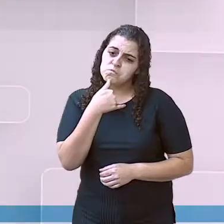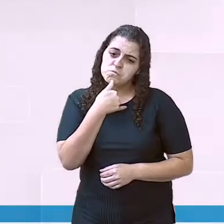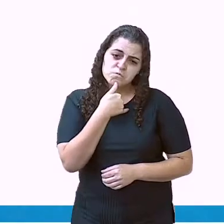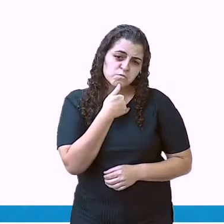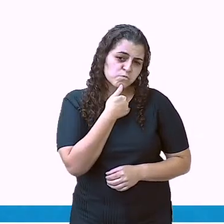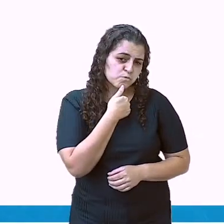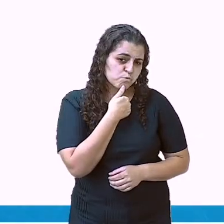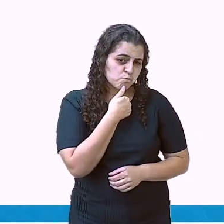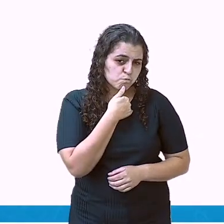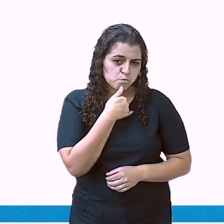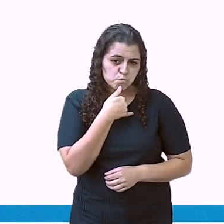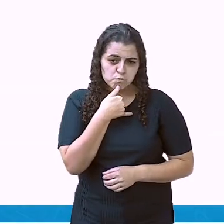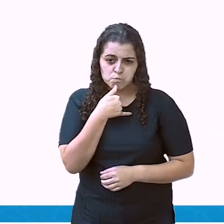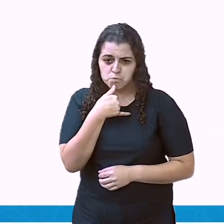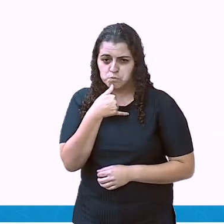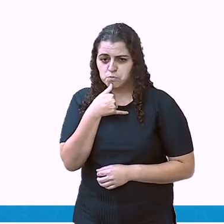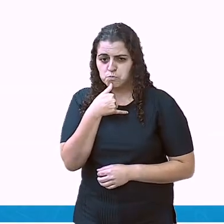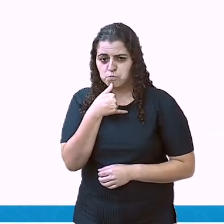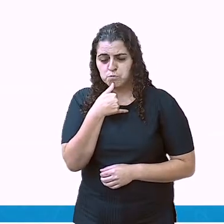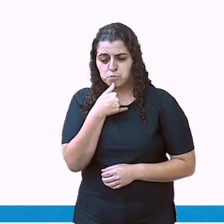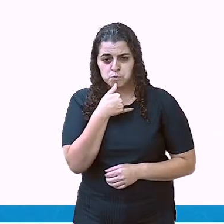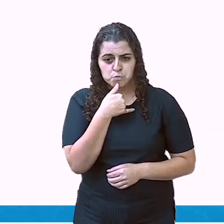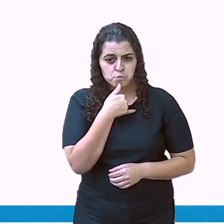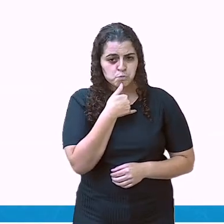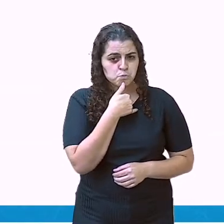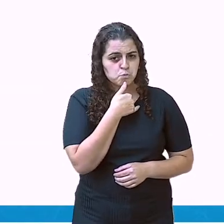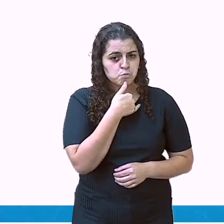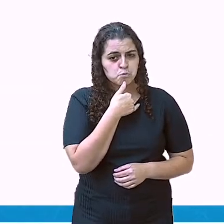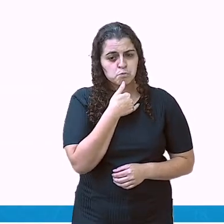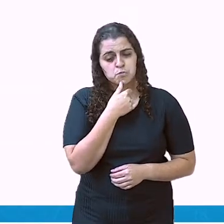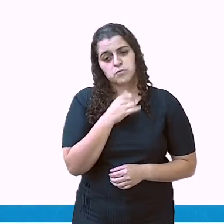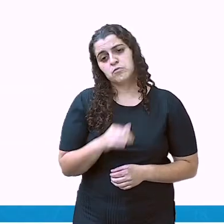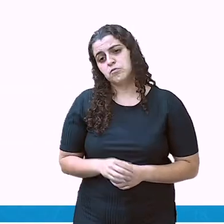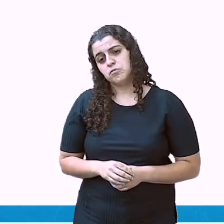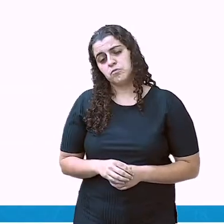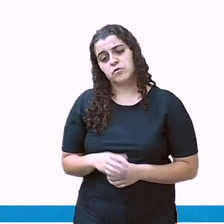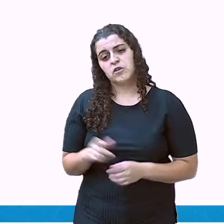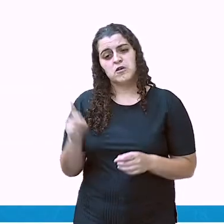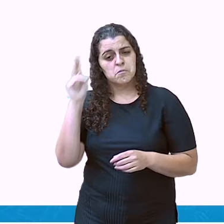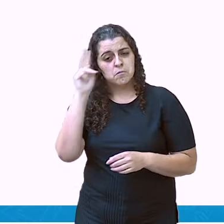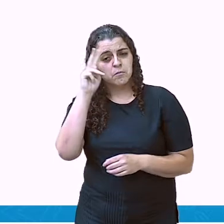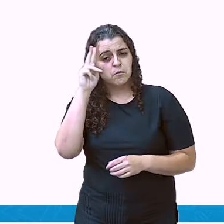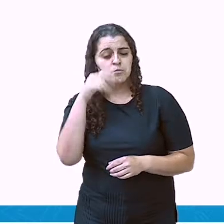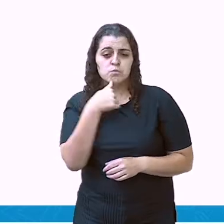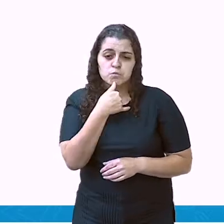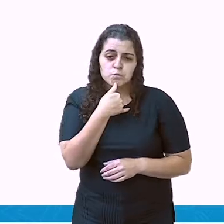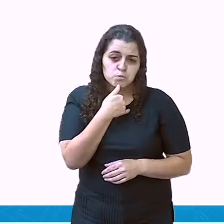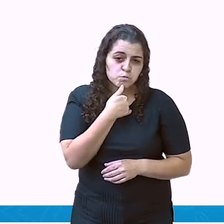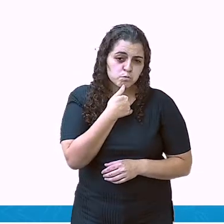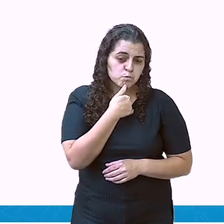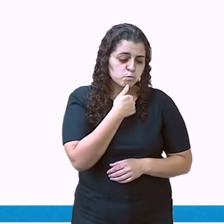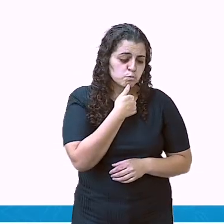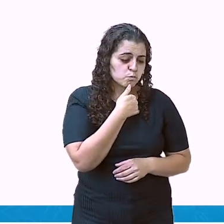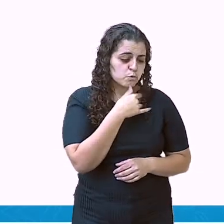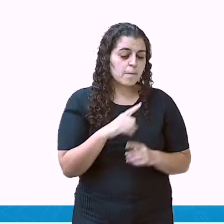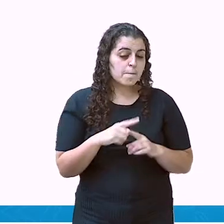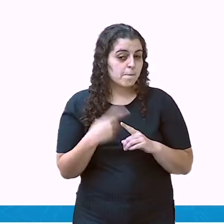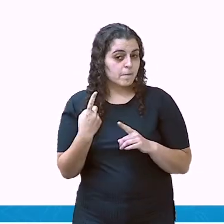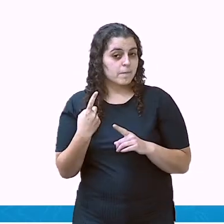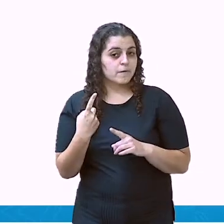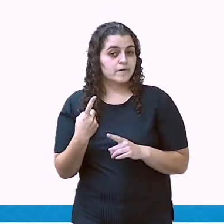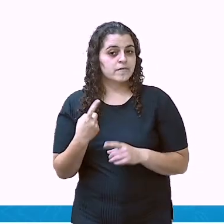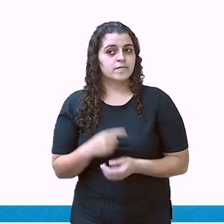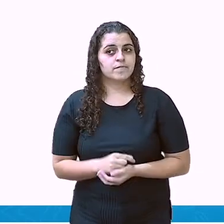não tá feliz e é uma história que não é para ninguém ficar feliz, né? É uma história triste, mas